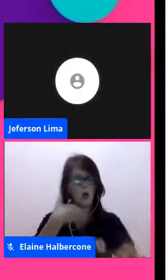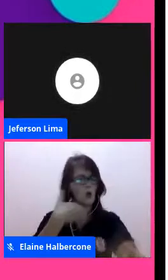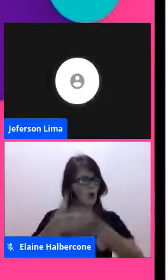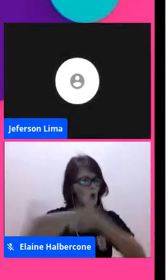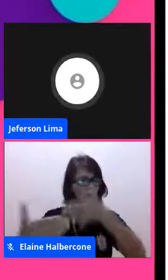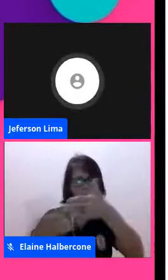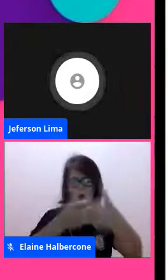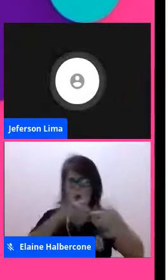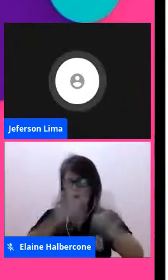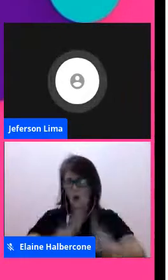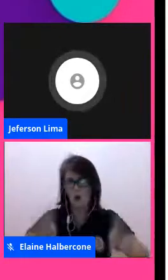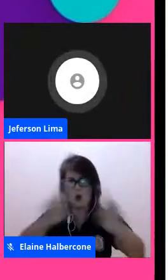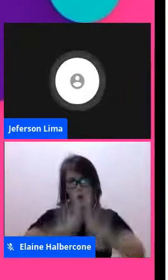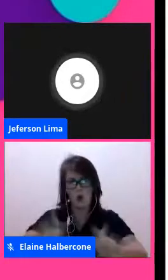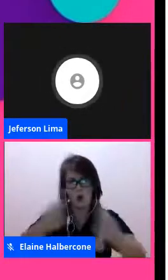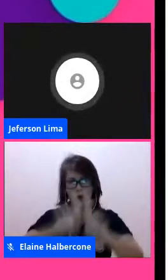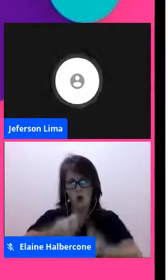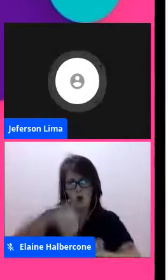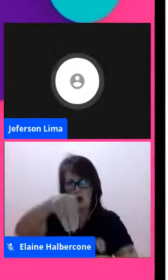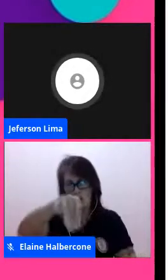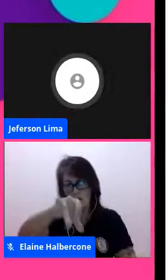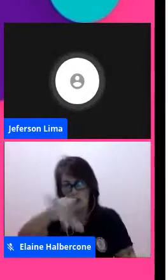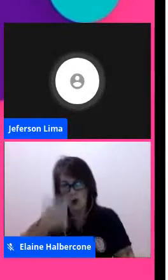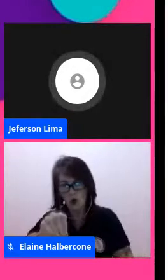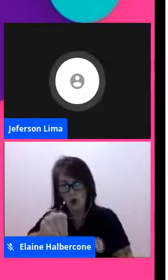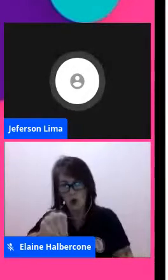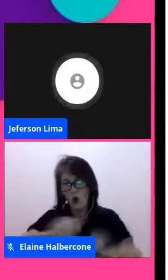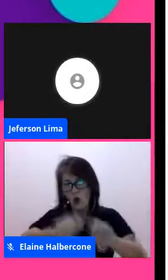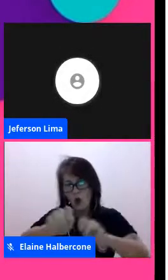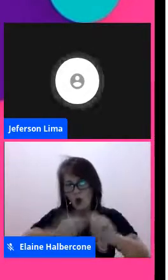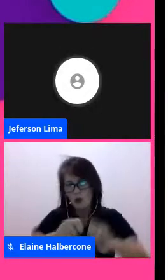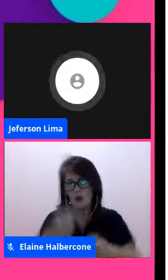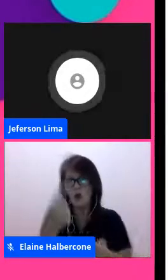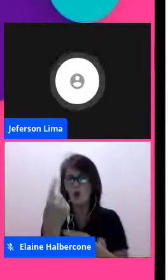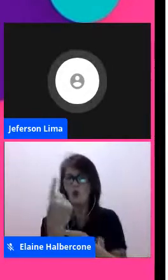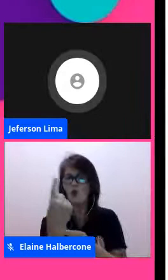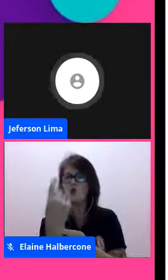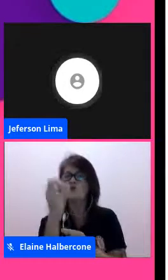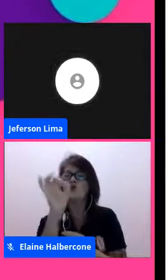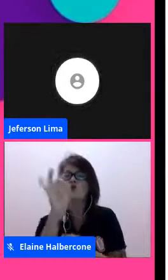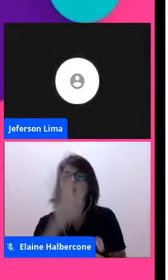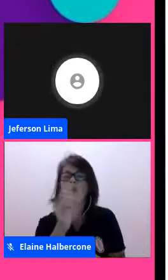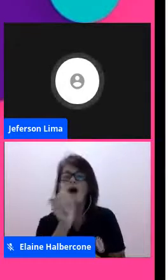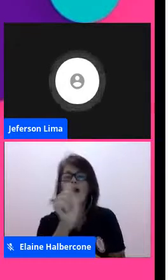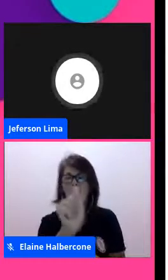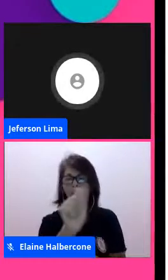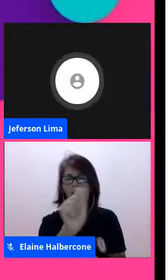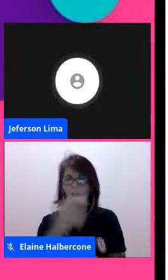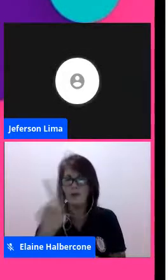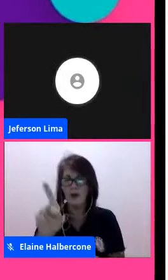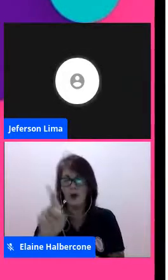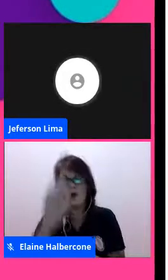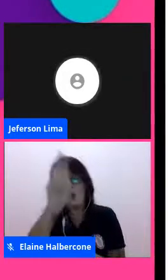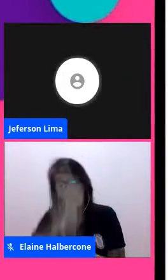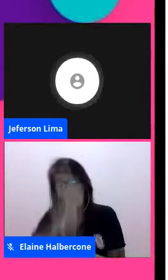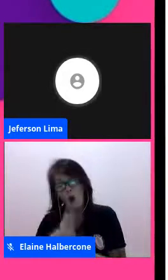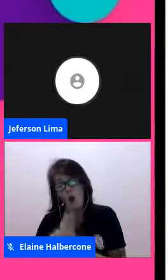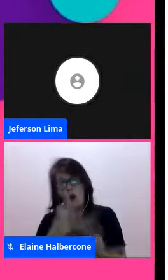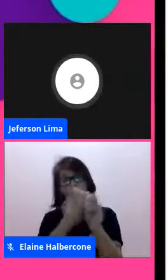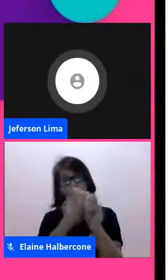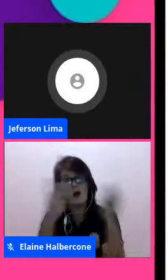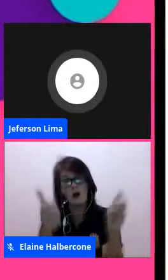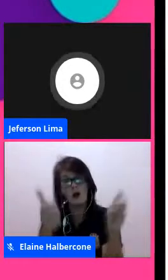coisa, o microcontrolador ele foi criado para rodar uma única aplicação, ou pelo menos a maioria deles, os mais simples,